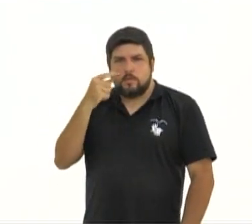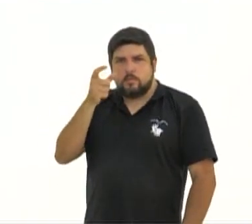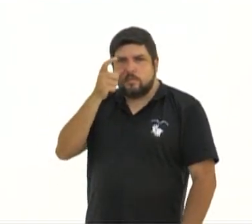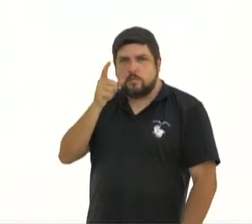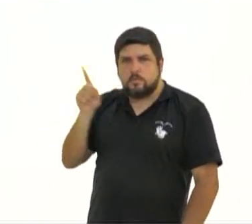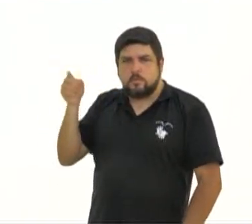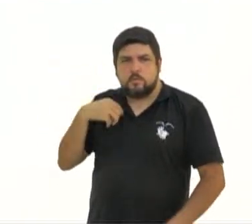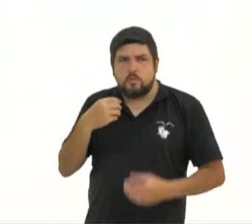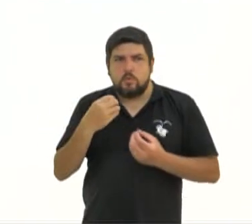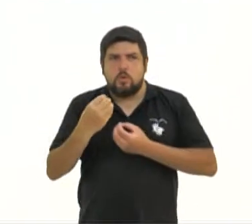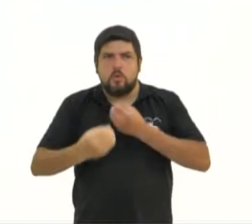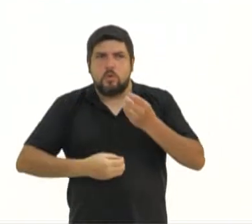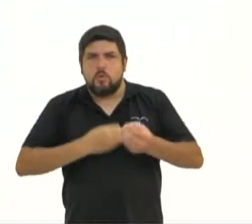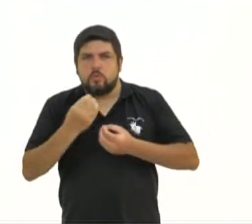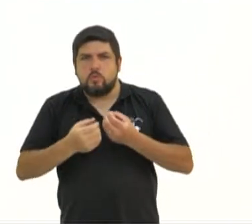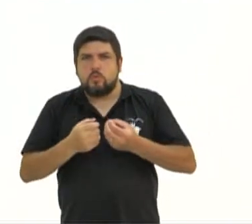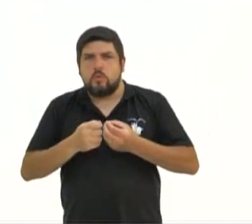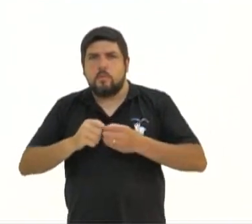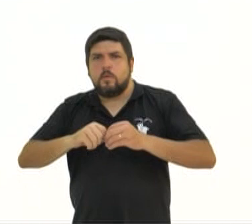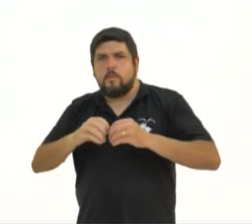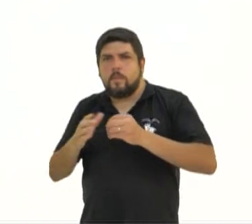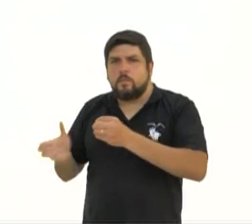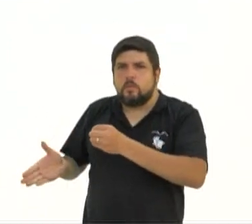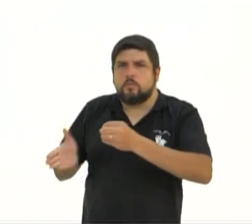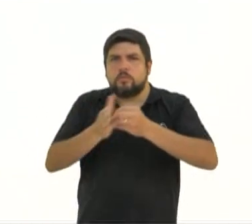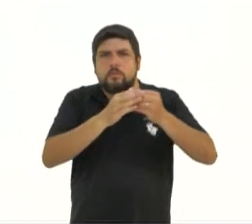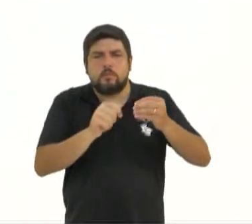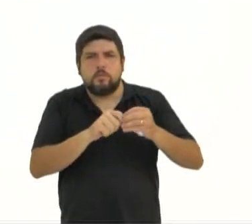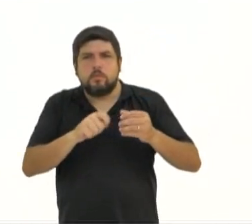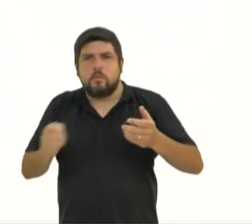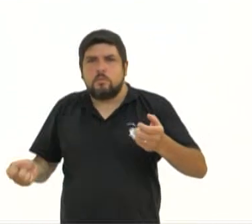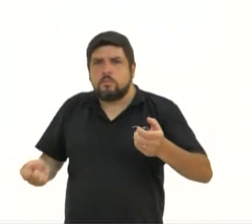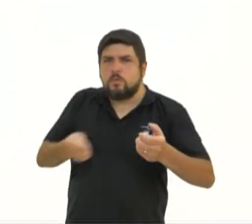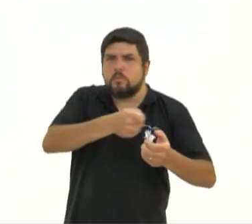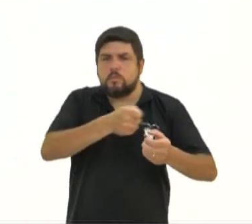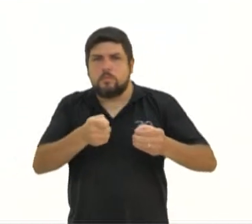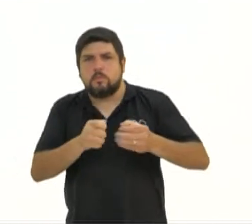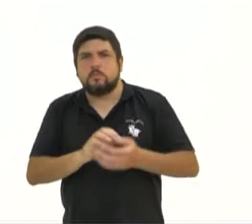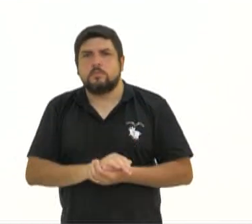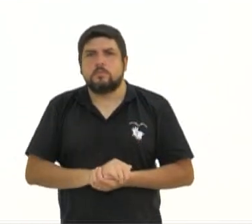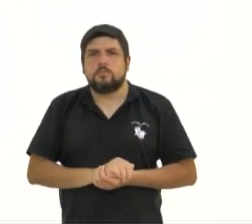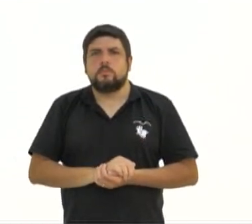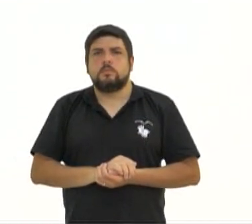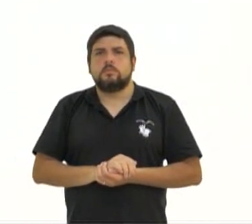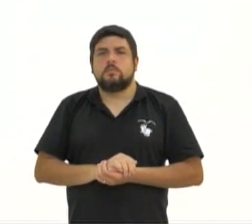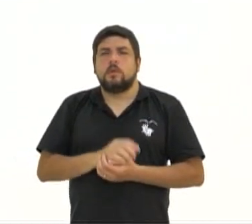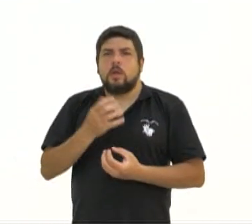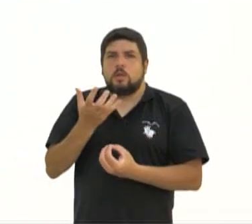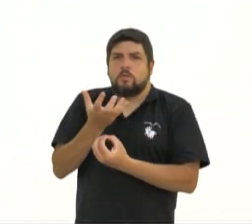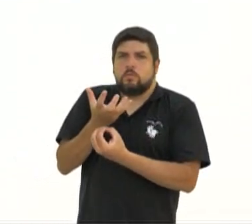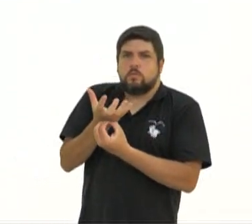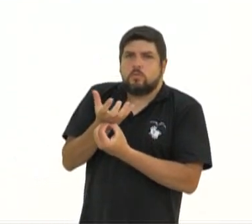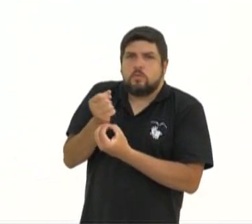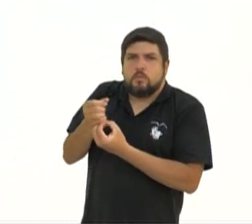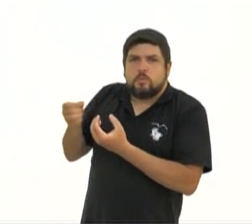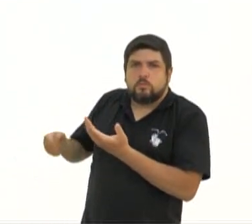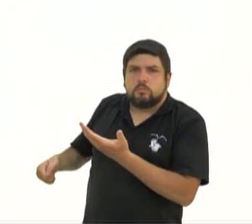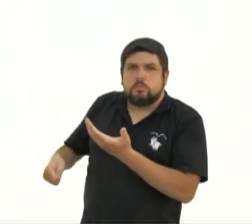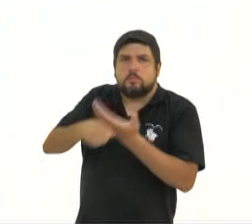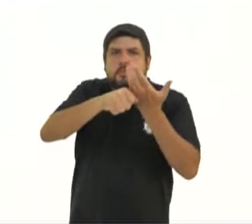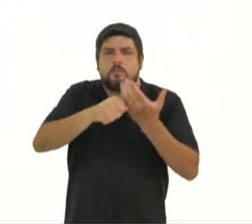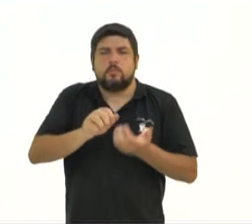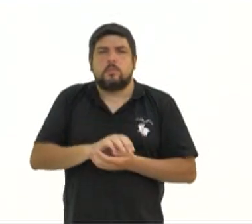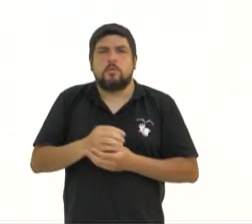como ocorre o jogo do badminton, né? Então são várias situações que ocorre durante o jogo, né?